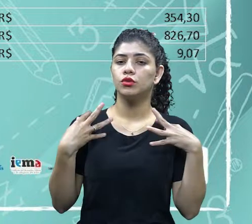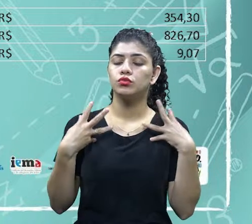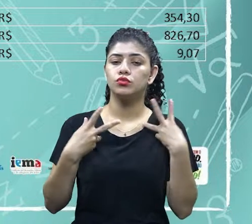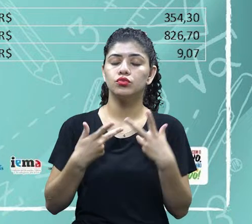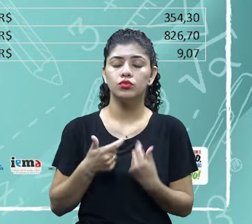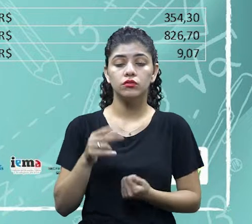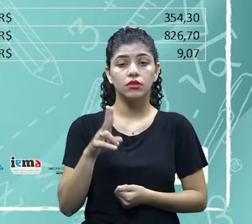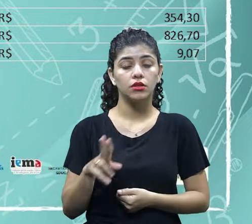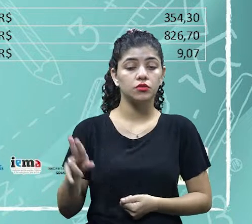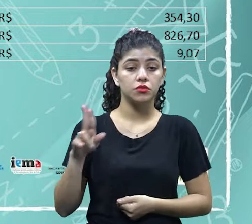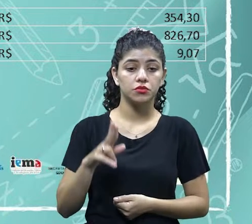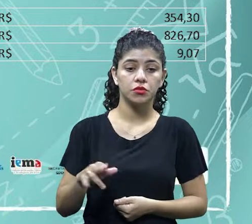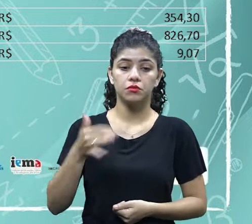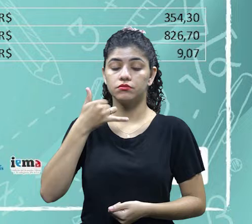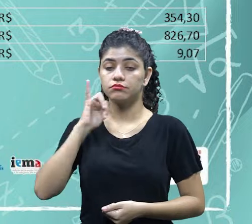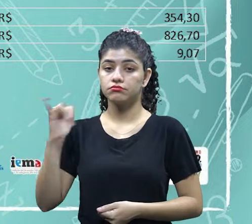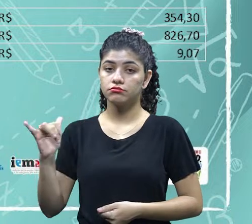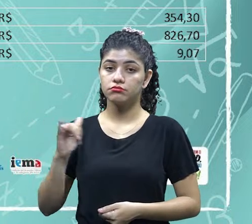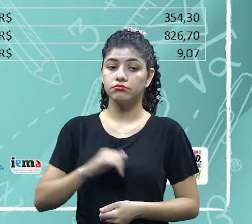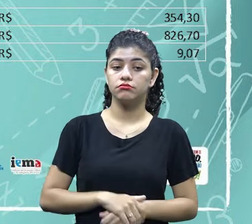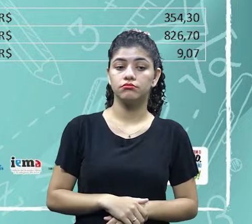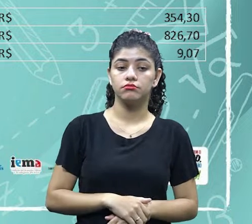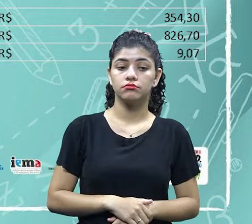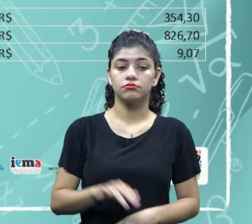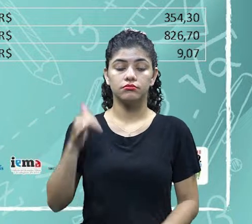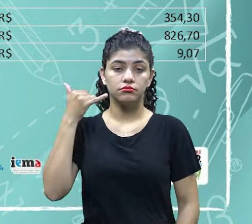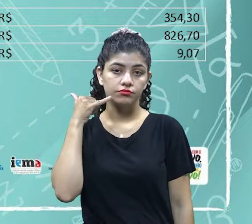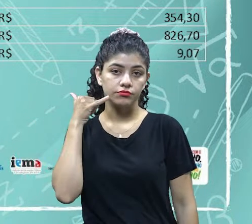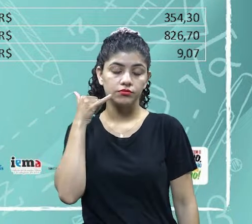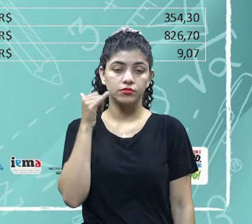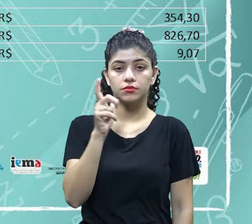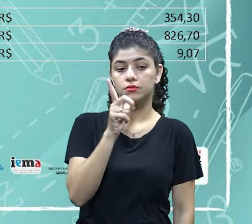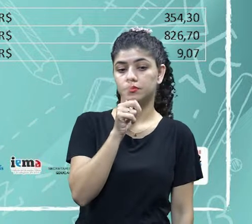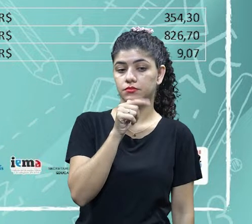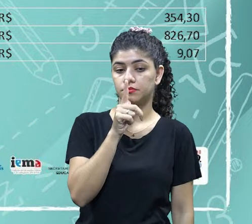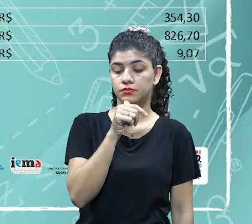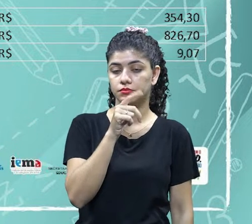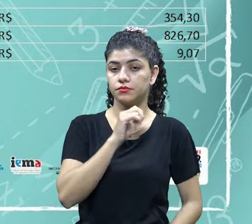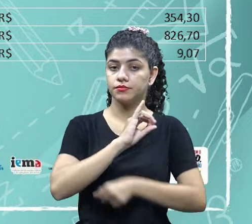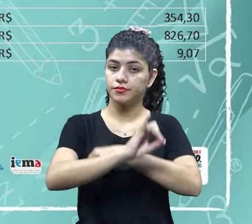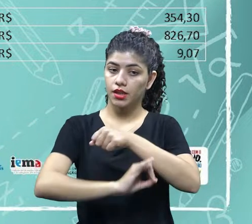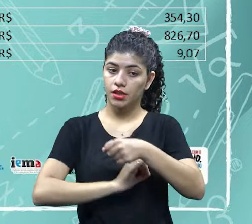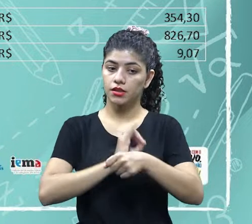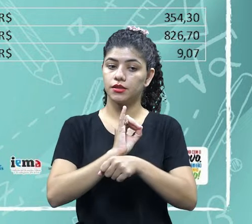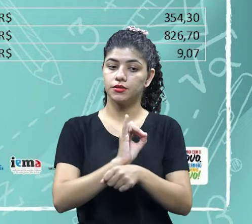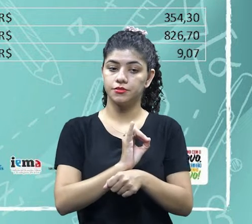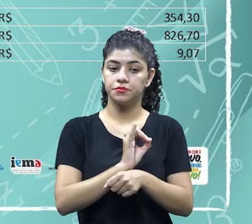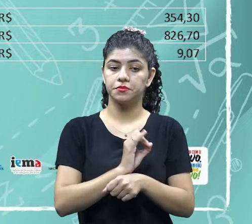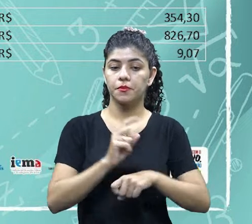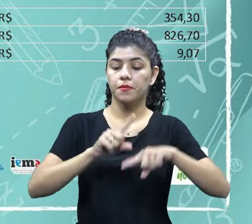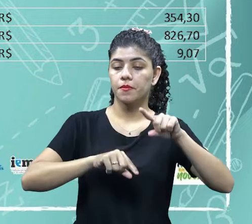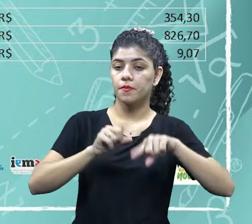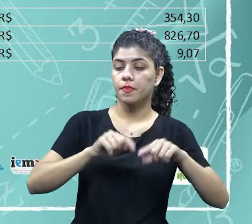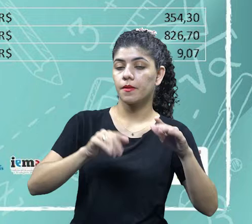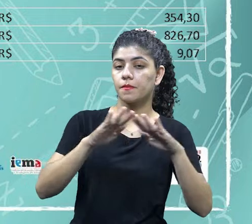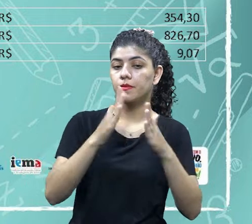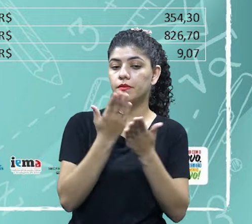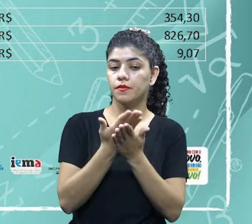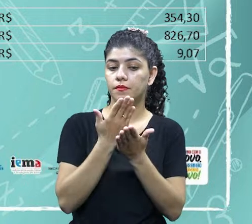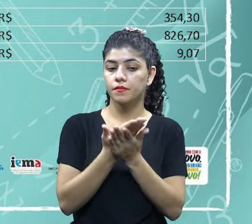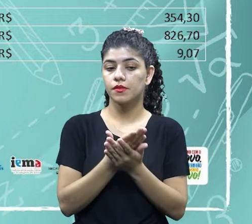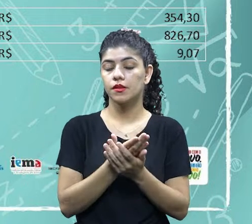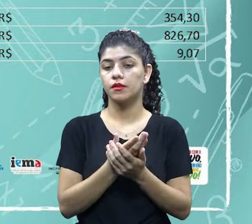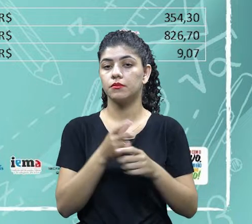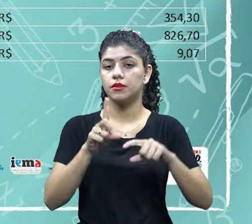que ele gastou. Ele gastou com o quê? Energia elétrica, telefone, água,